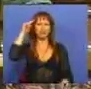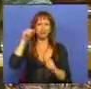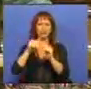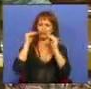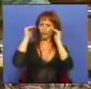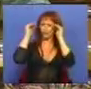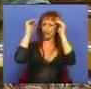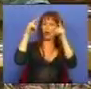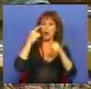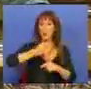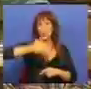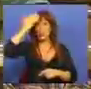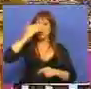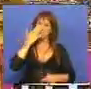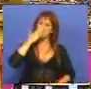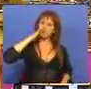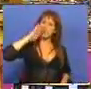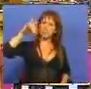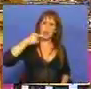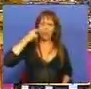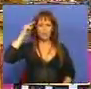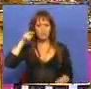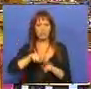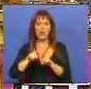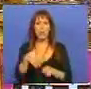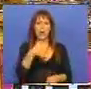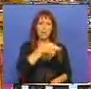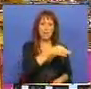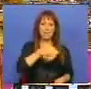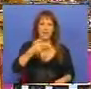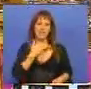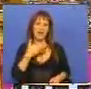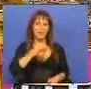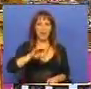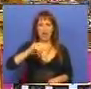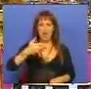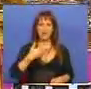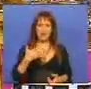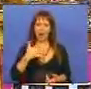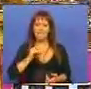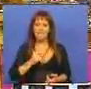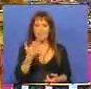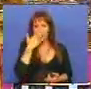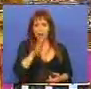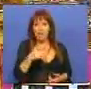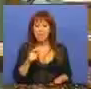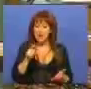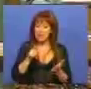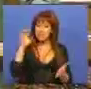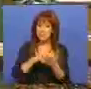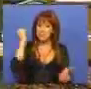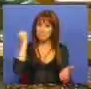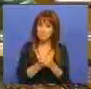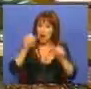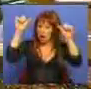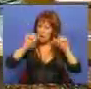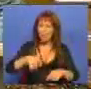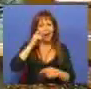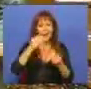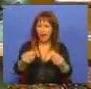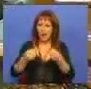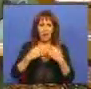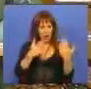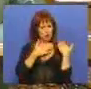ambição por um dia estar à frente dos destinos do PPD-PSD. Mas é uma marca que fica muito mal a quem recebeu